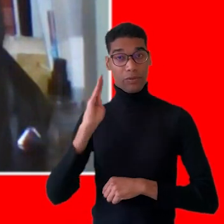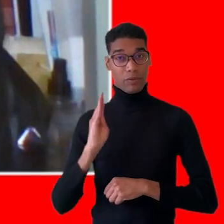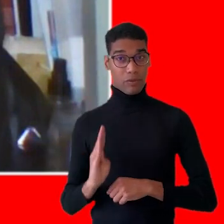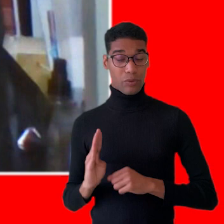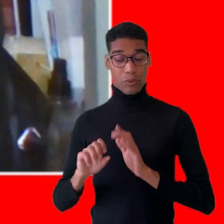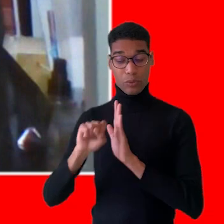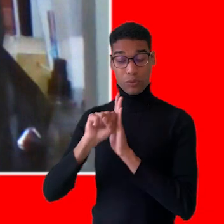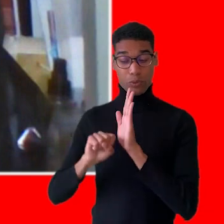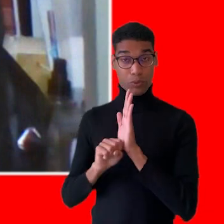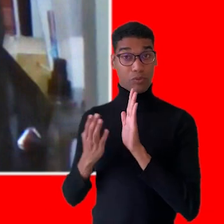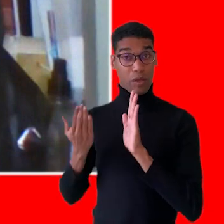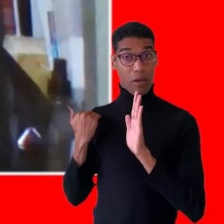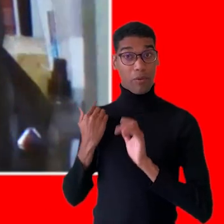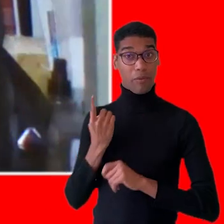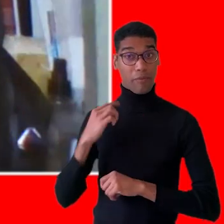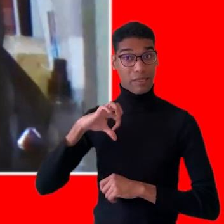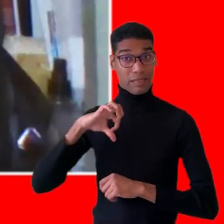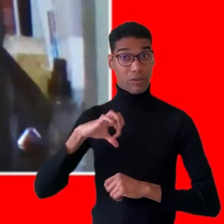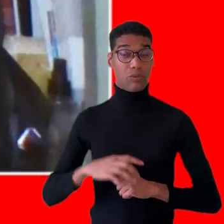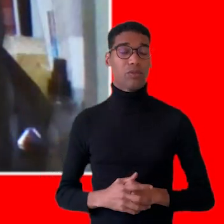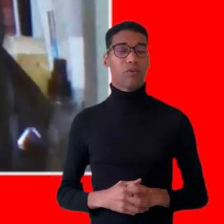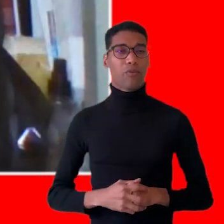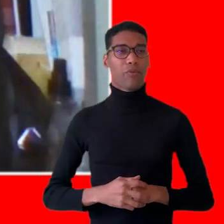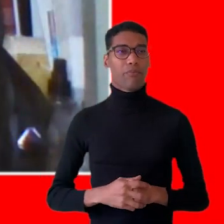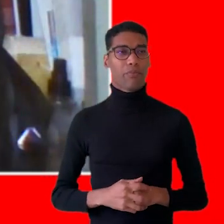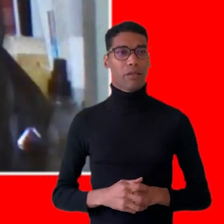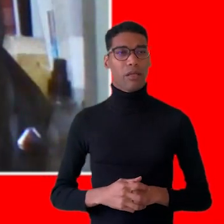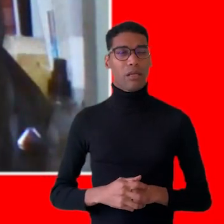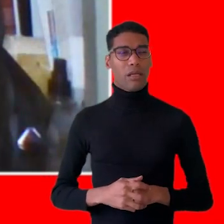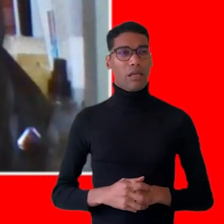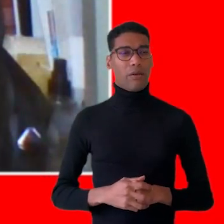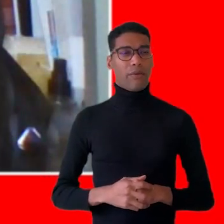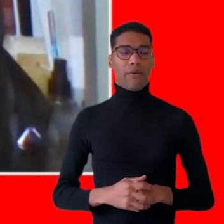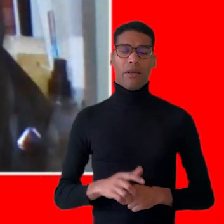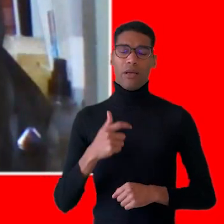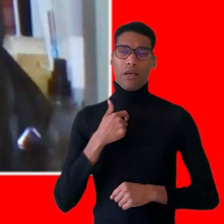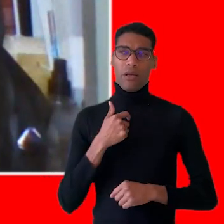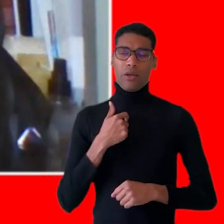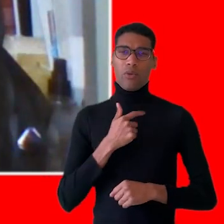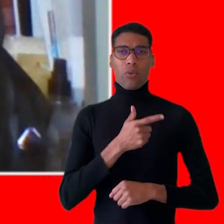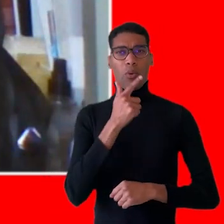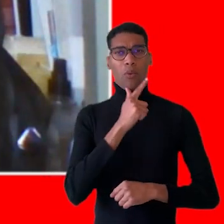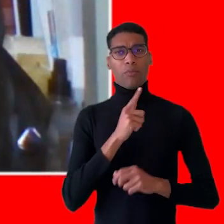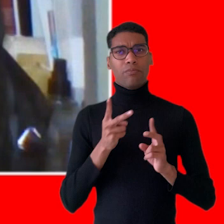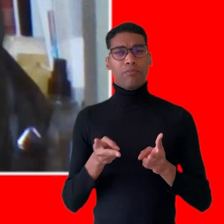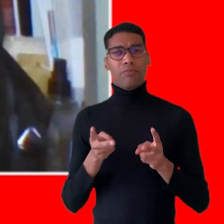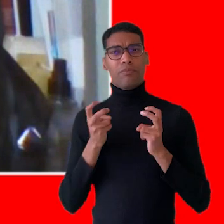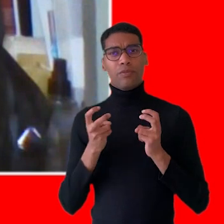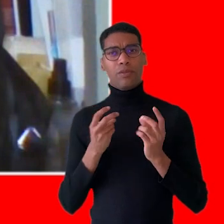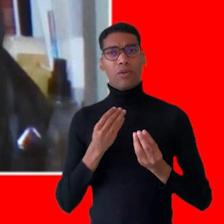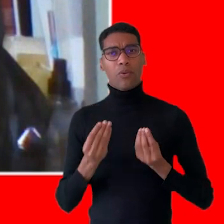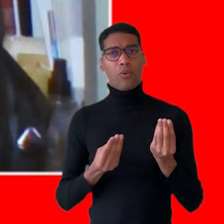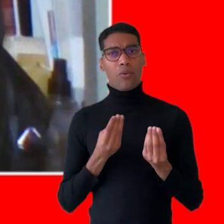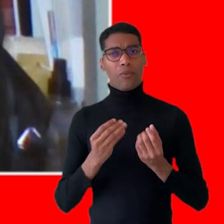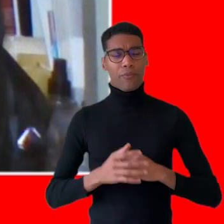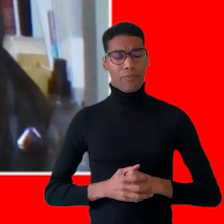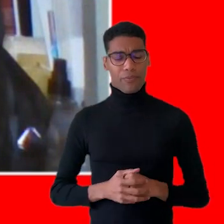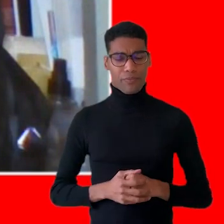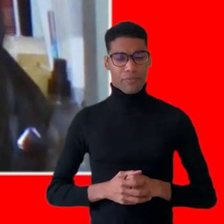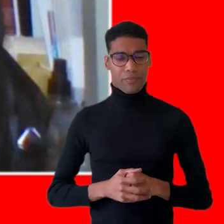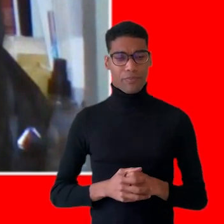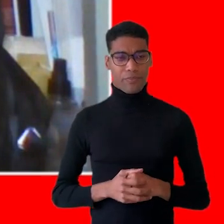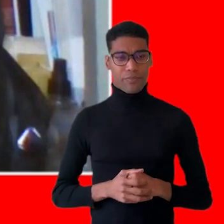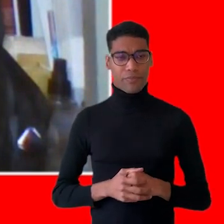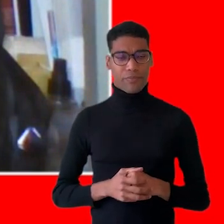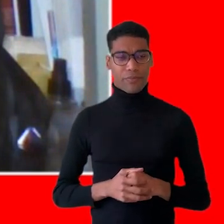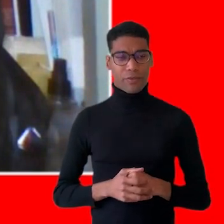brasileiros do século XIX, eu fiquei com a impressão de que